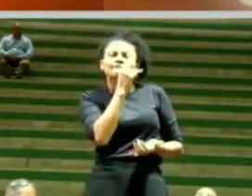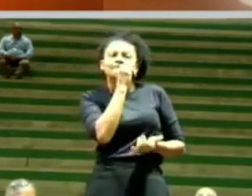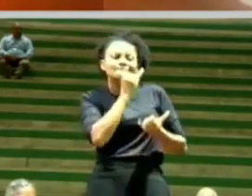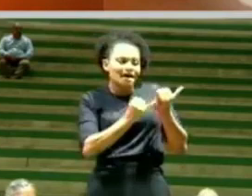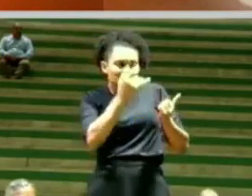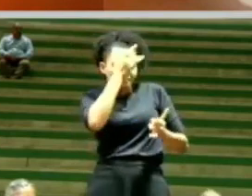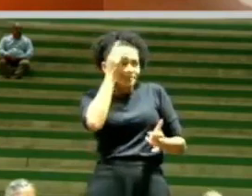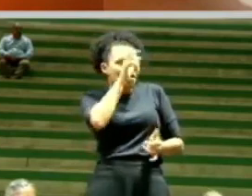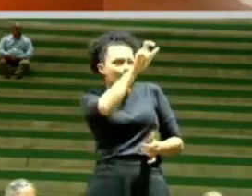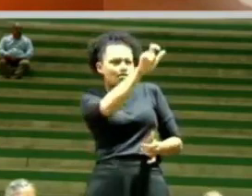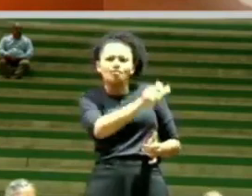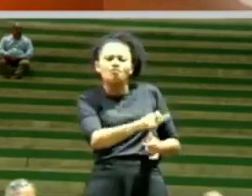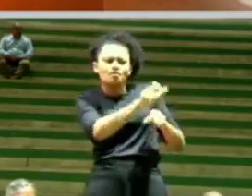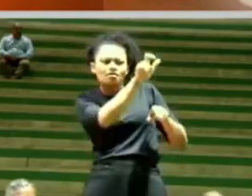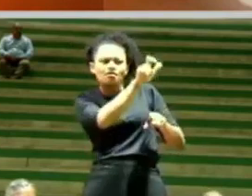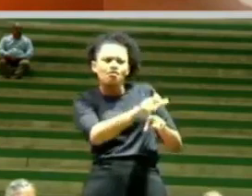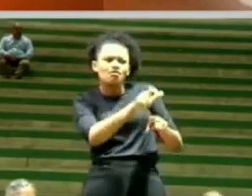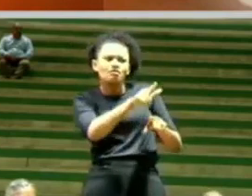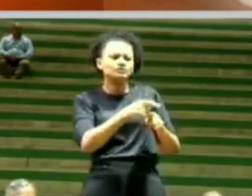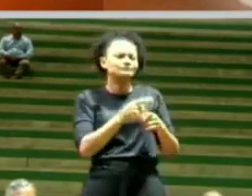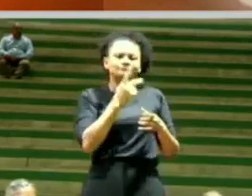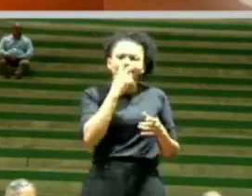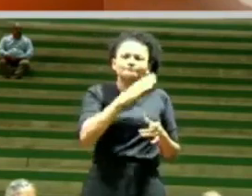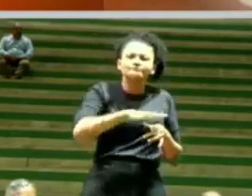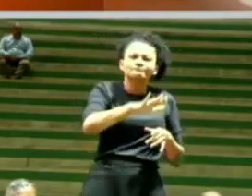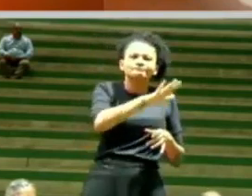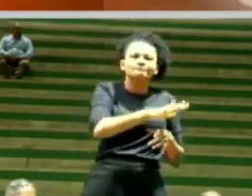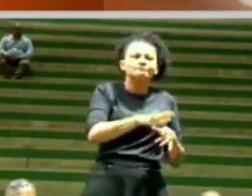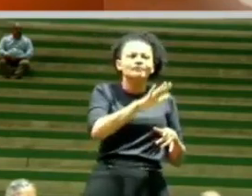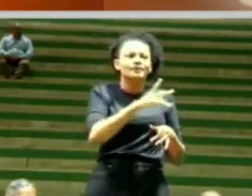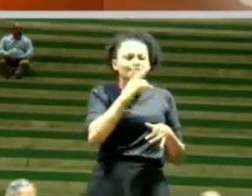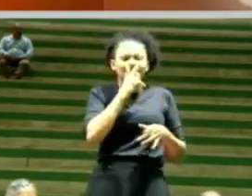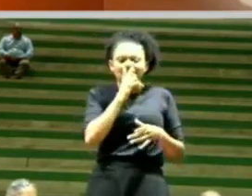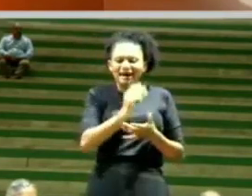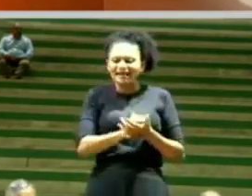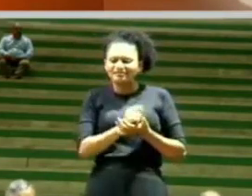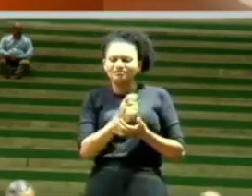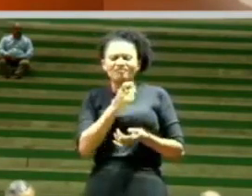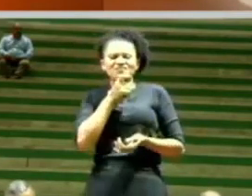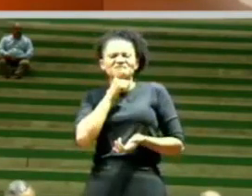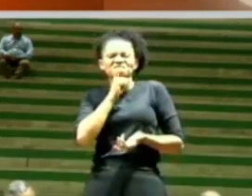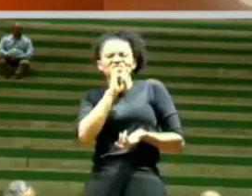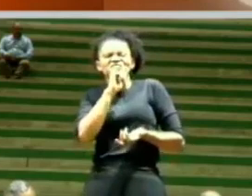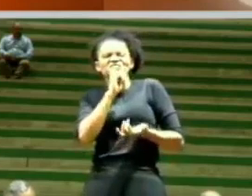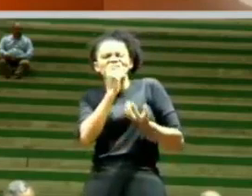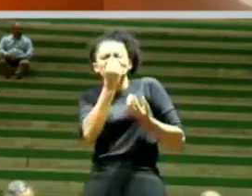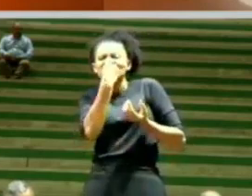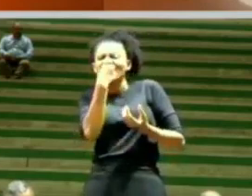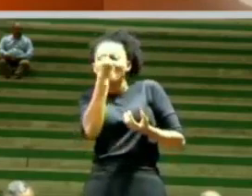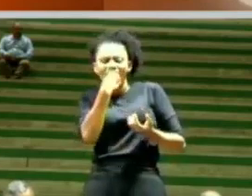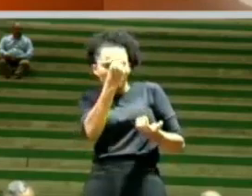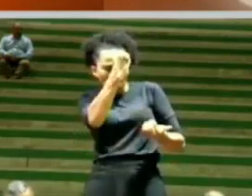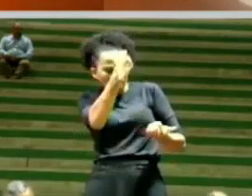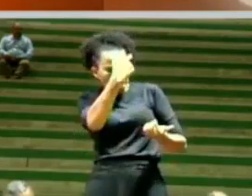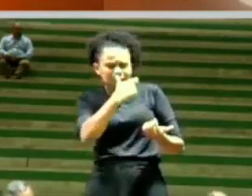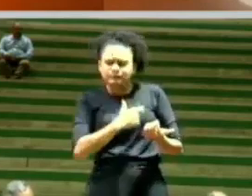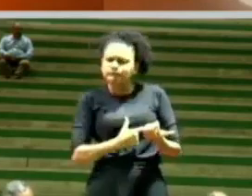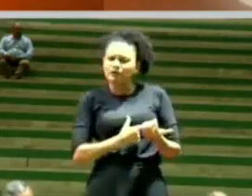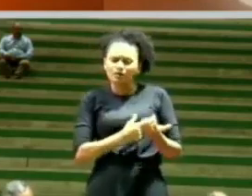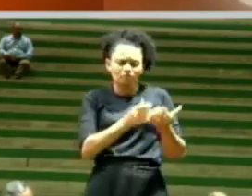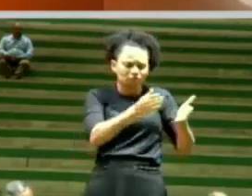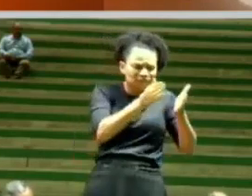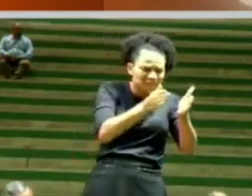alguém que estava numa espécie de vale espiritual. No capítulo 1,